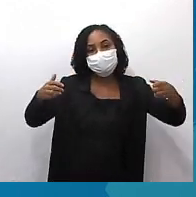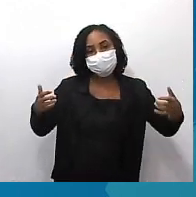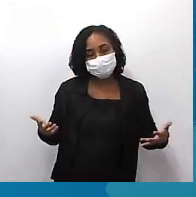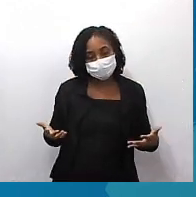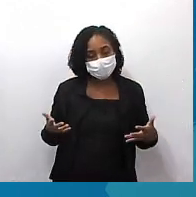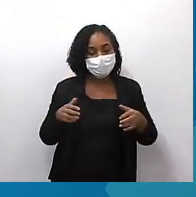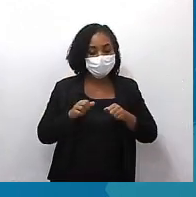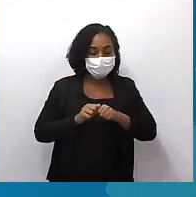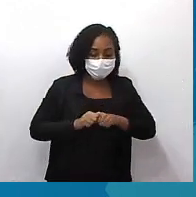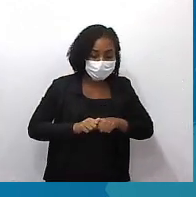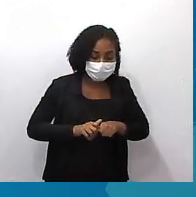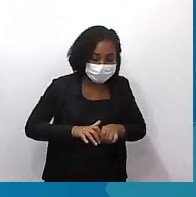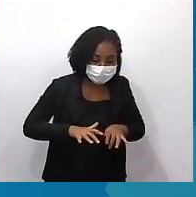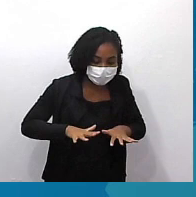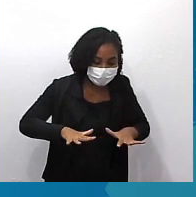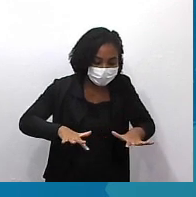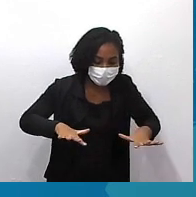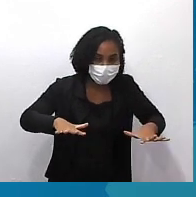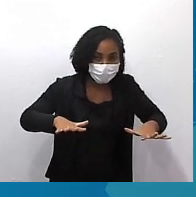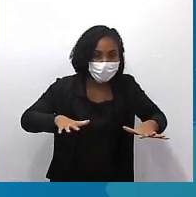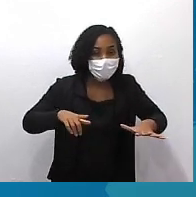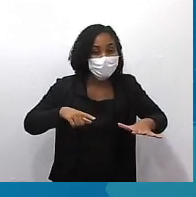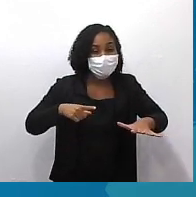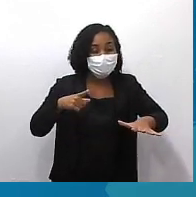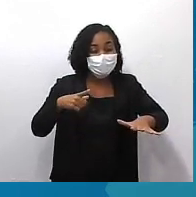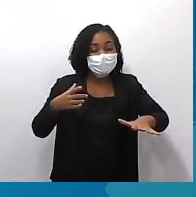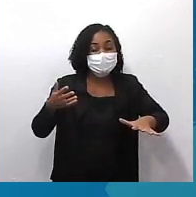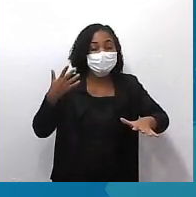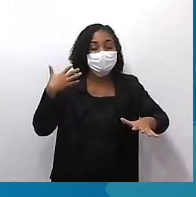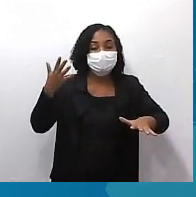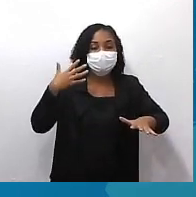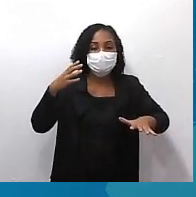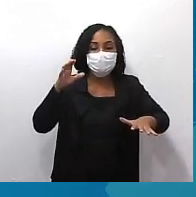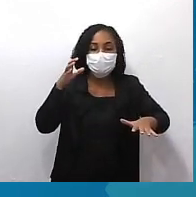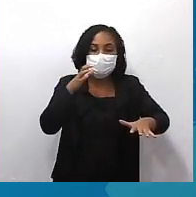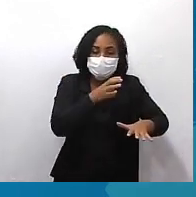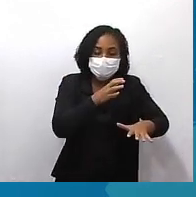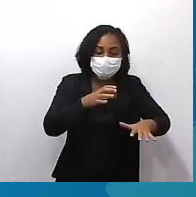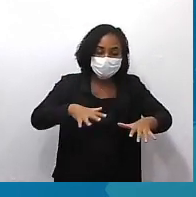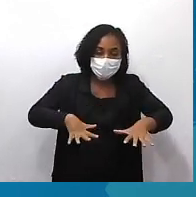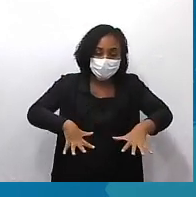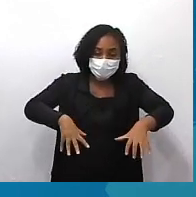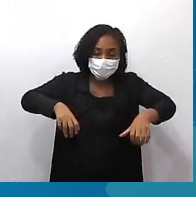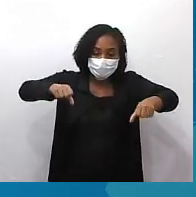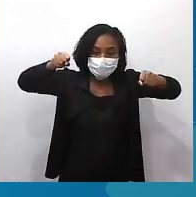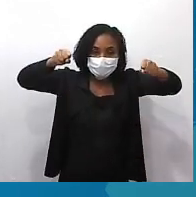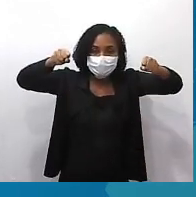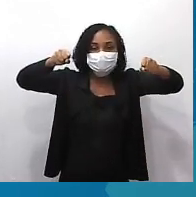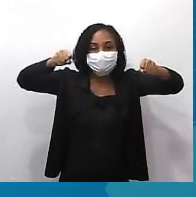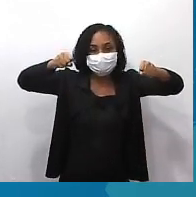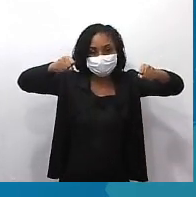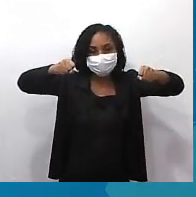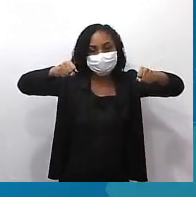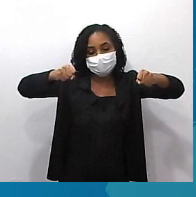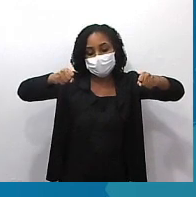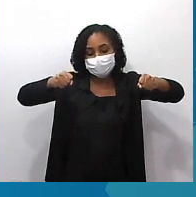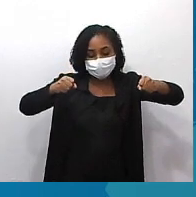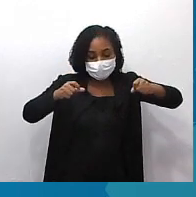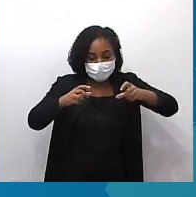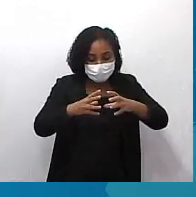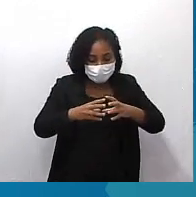vão escoar, mas a intensidade do calor é tão grande e a quantidade de chuva tão pequena que esses rios